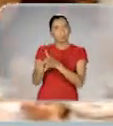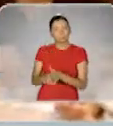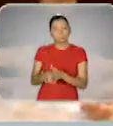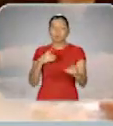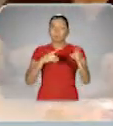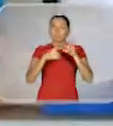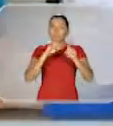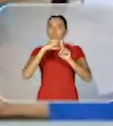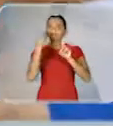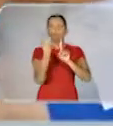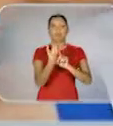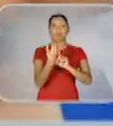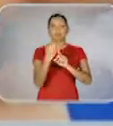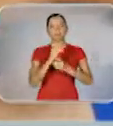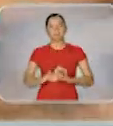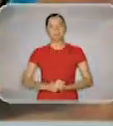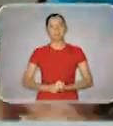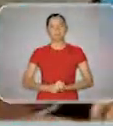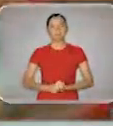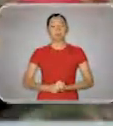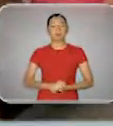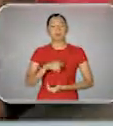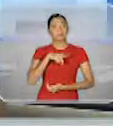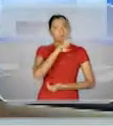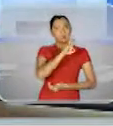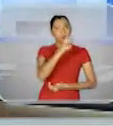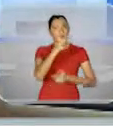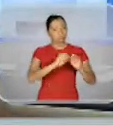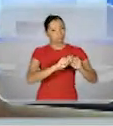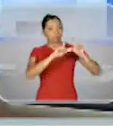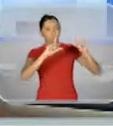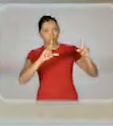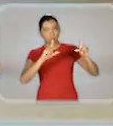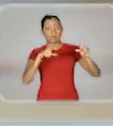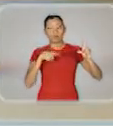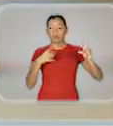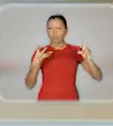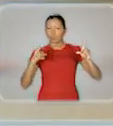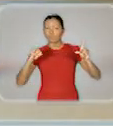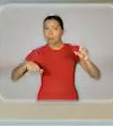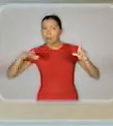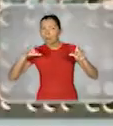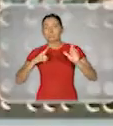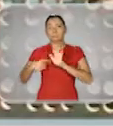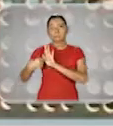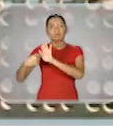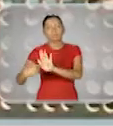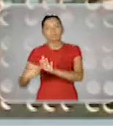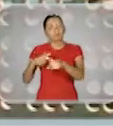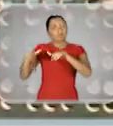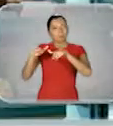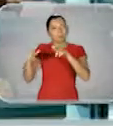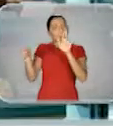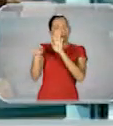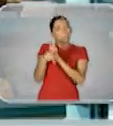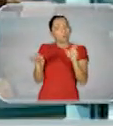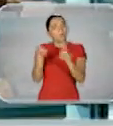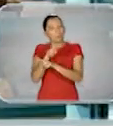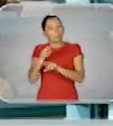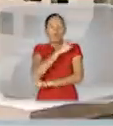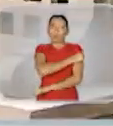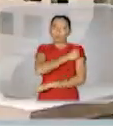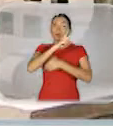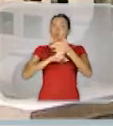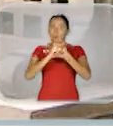grupos de pesquisa e no diálogo com a comunidade. Das 52 edições do programa, mais de 40 apresentaram iniciativas